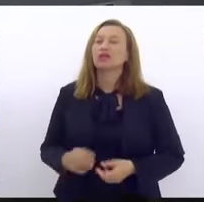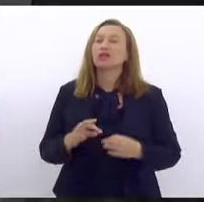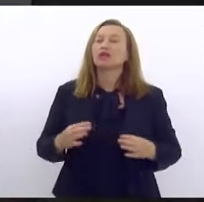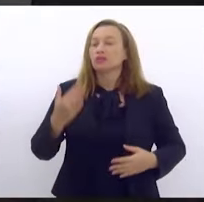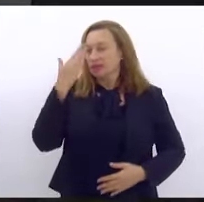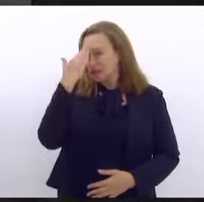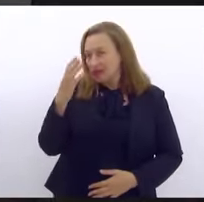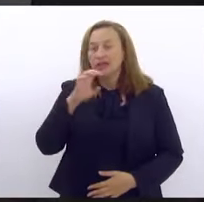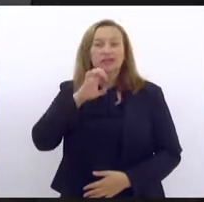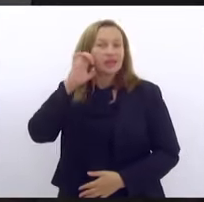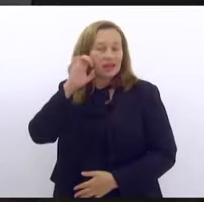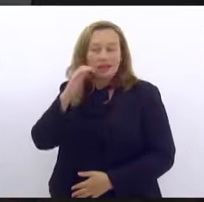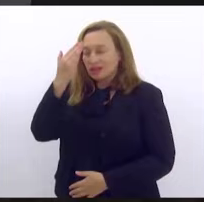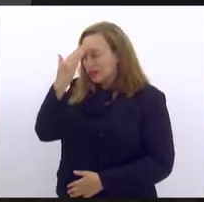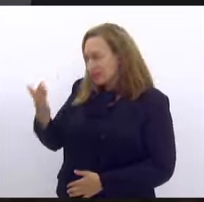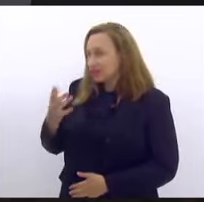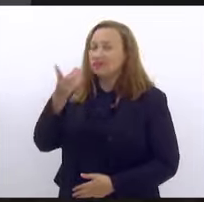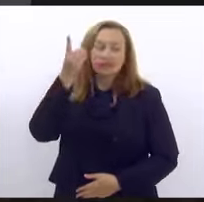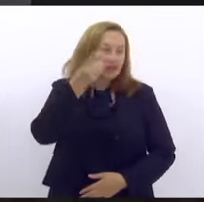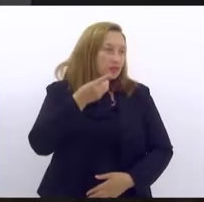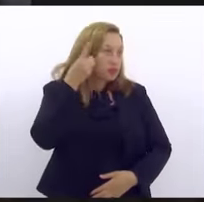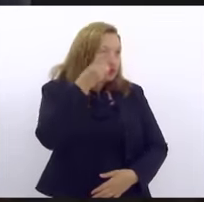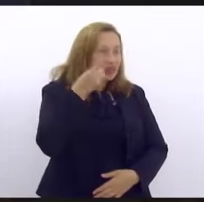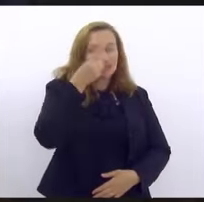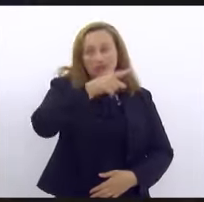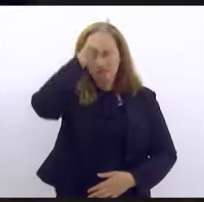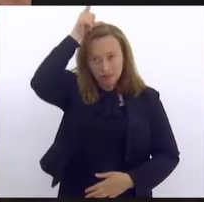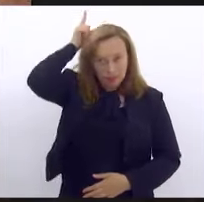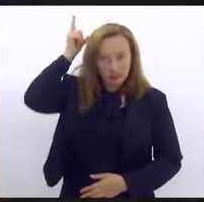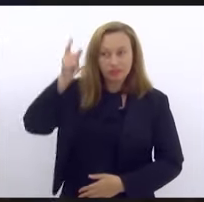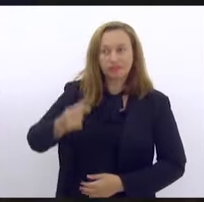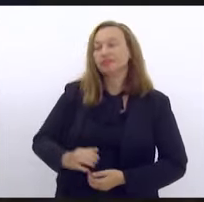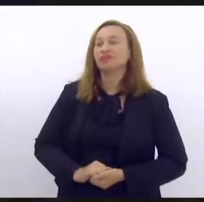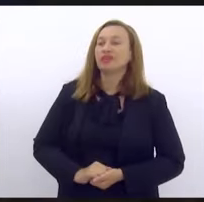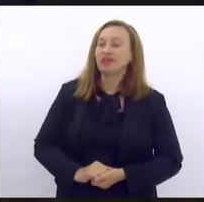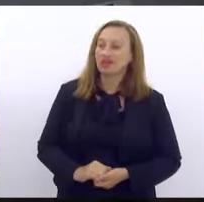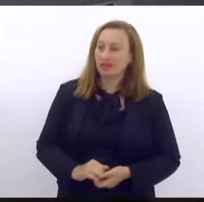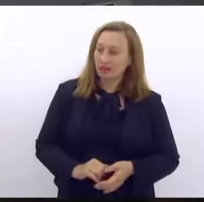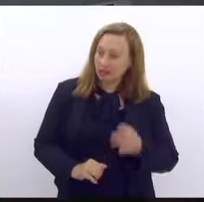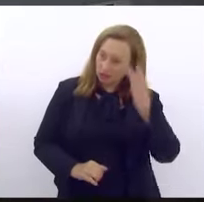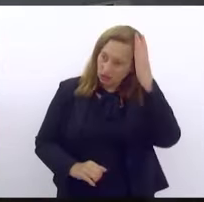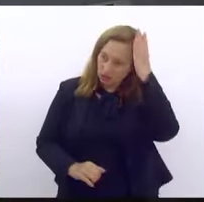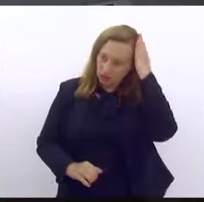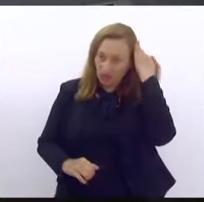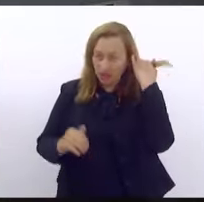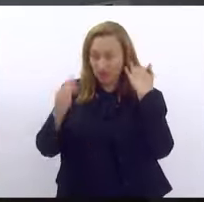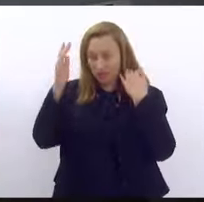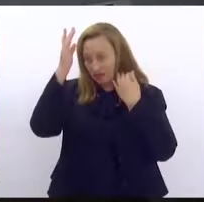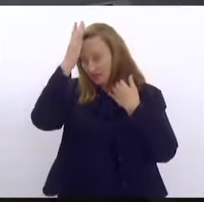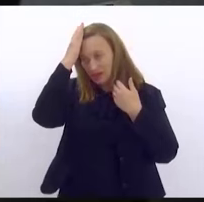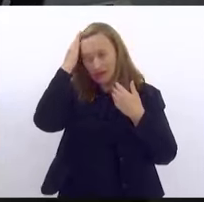Obrigado, Érica. Eu que agradeço. Deputado, próximo orador inscrito, deputado Luiz Paulo, por favor.